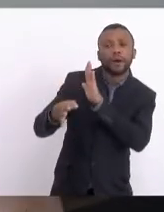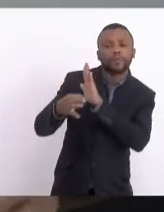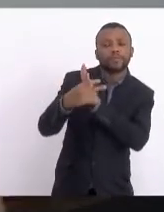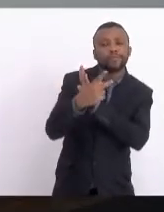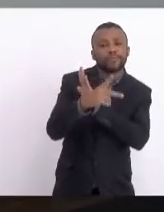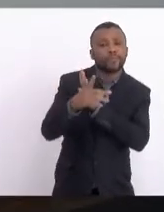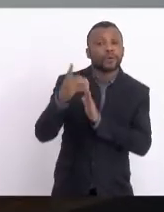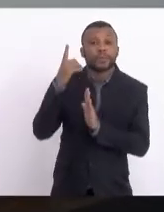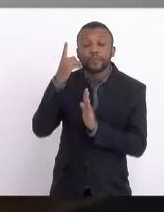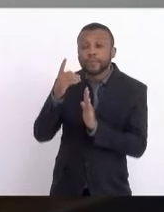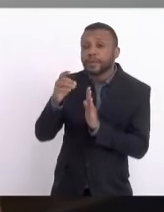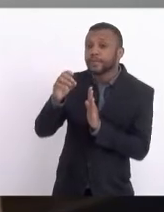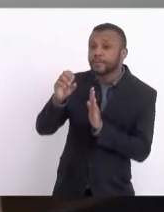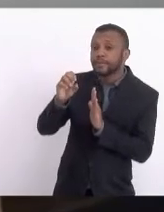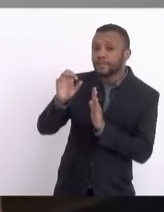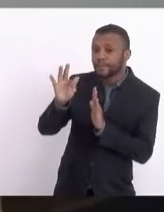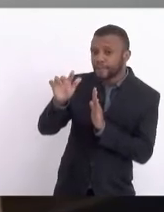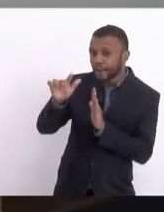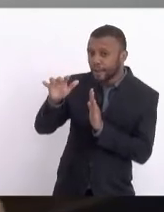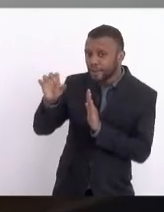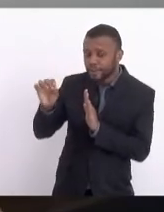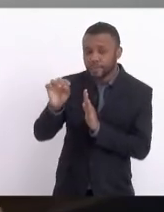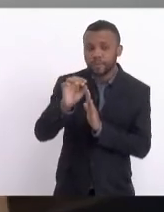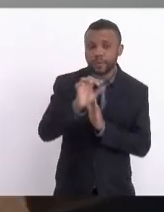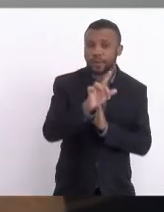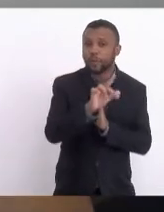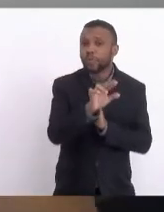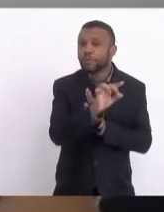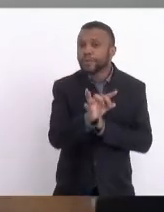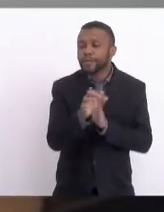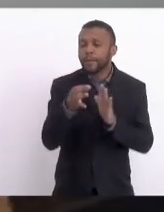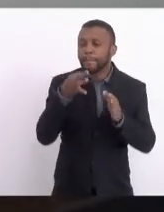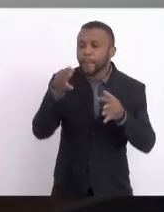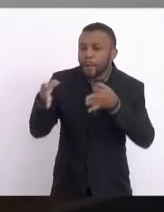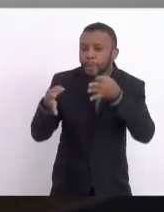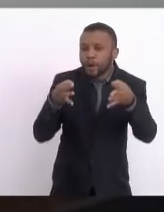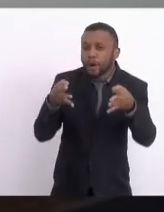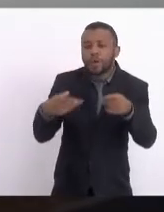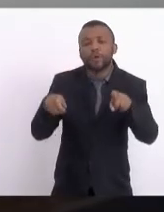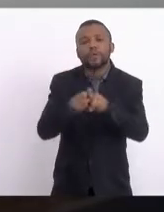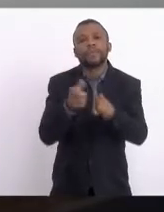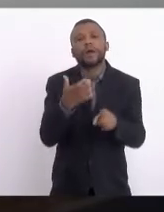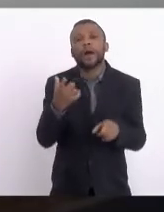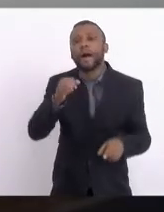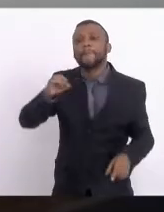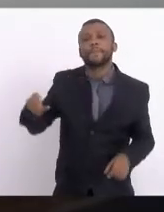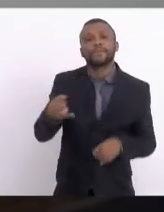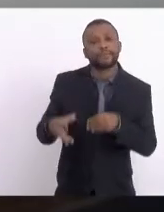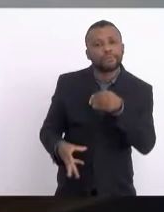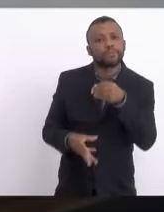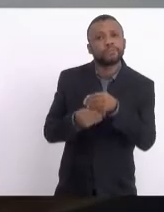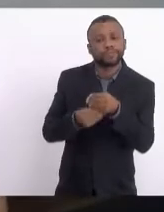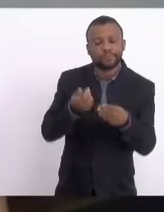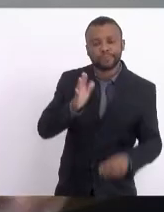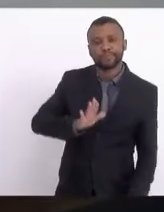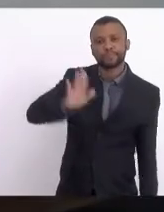Paulo, eu também quis me inscrever, porque acho que há aqui